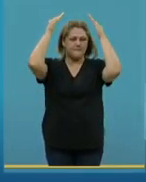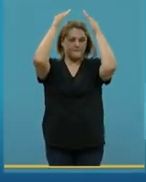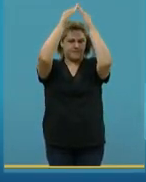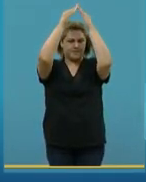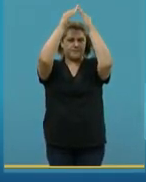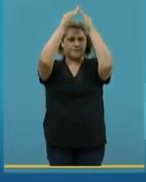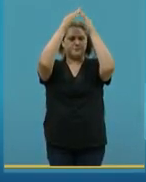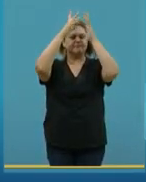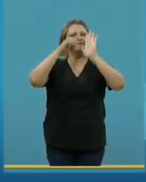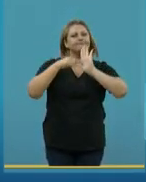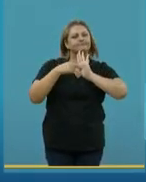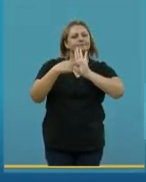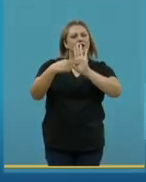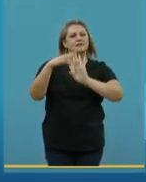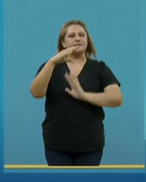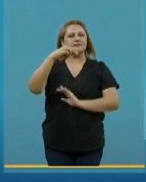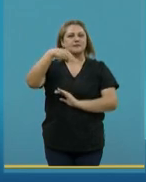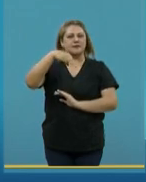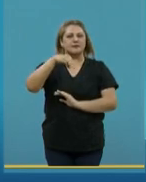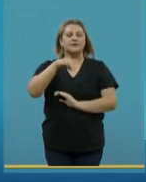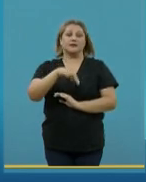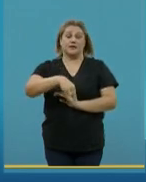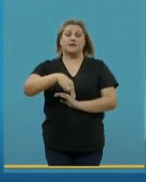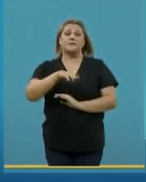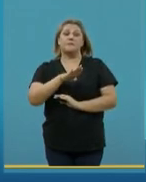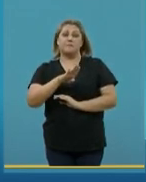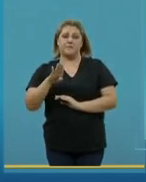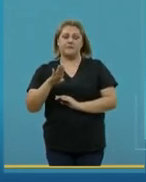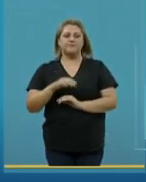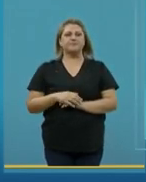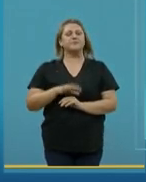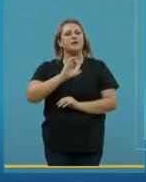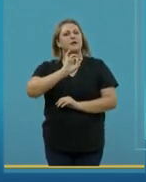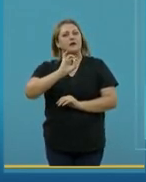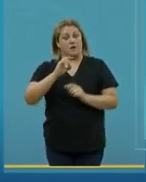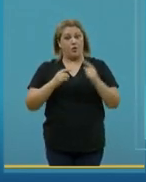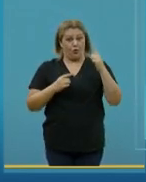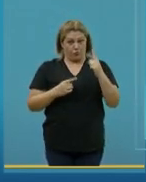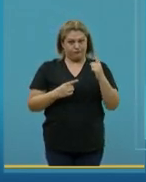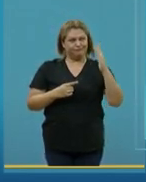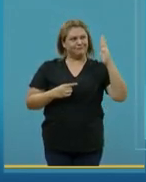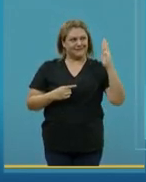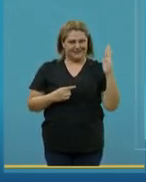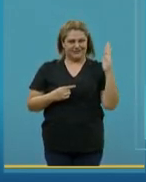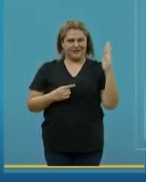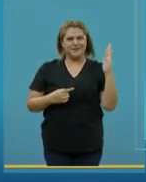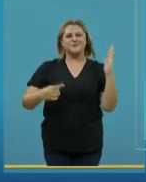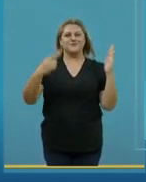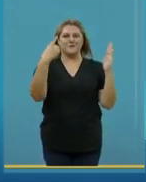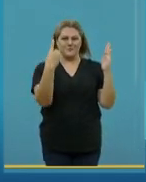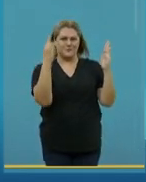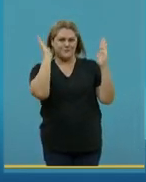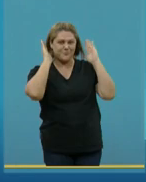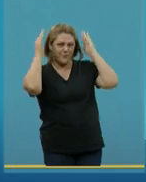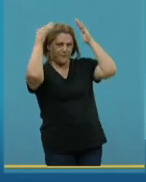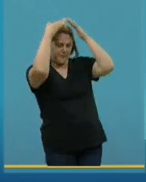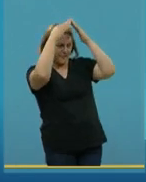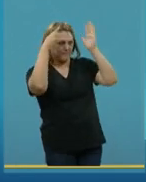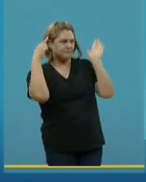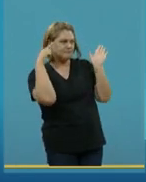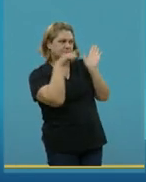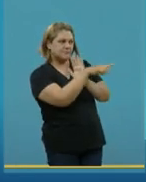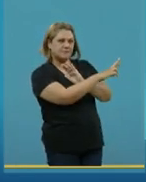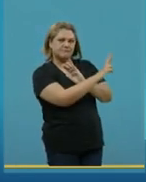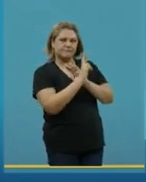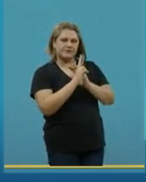editados pela cnbb sendo um bispo para cada candidato com o tema livre a ordem dos bispos foi pré